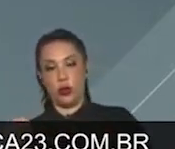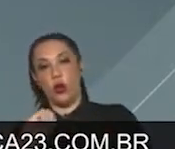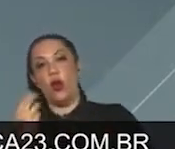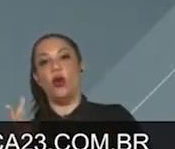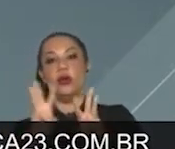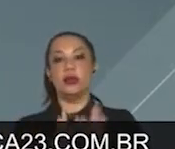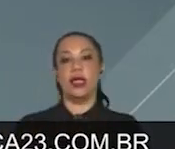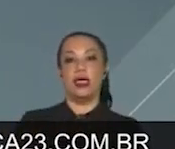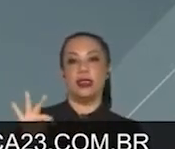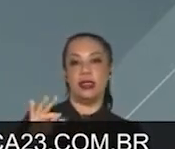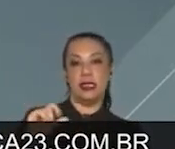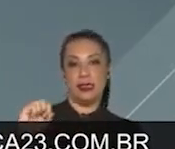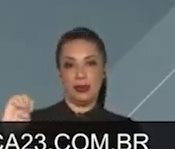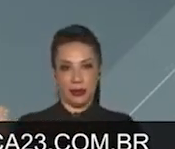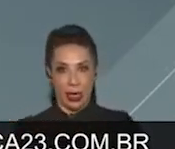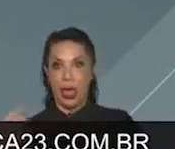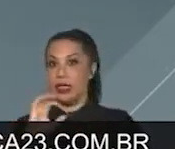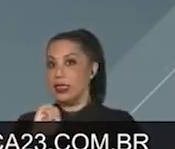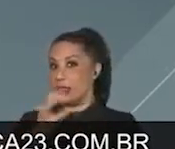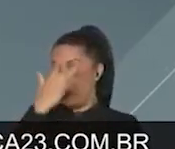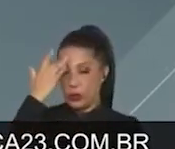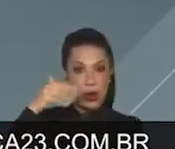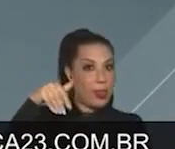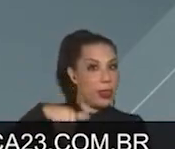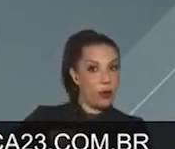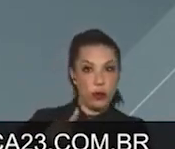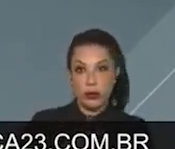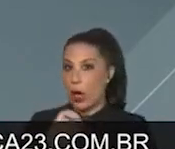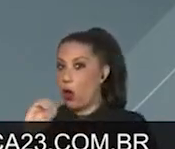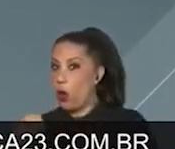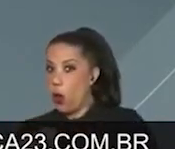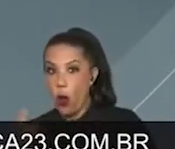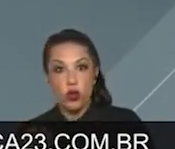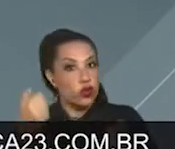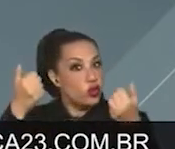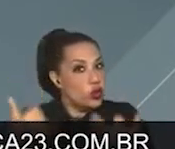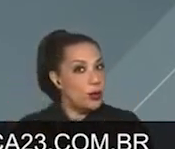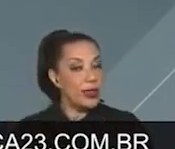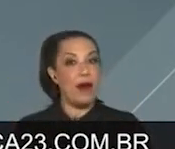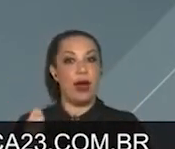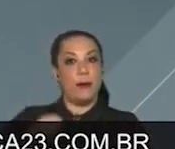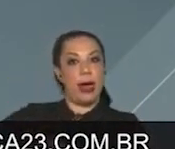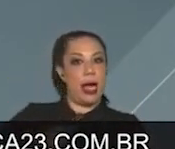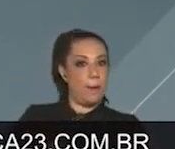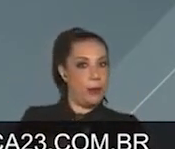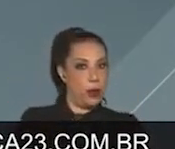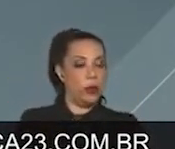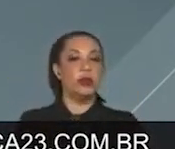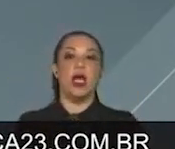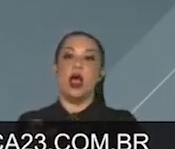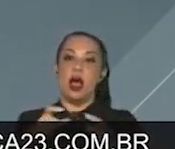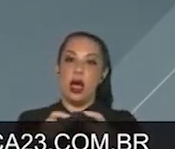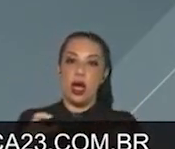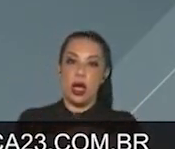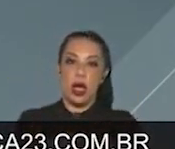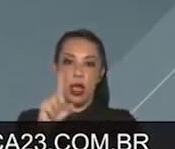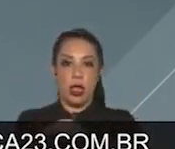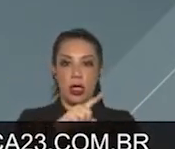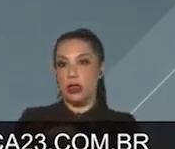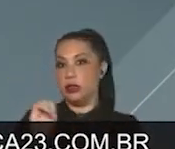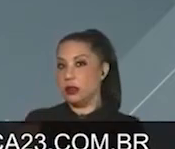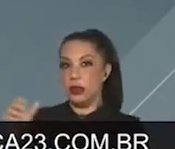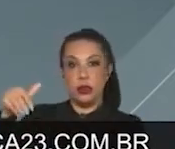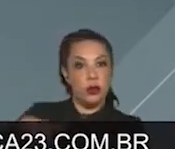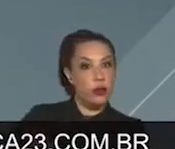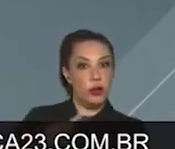TSE. Quem não votar nem justificar deve pagar multa. O título eleitoral é cancelado se o cidadão não